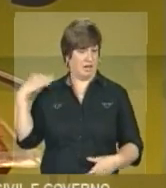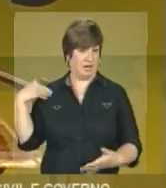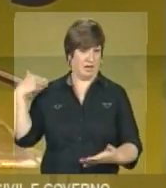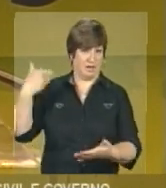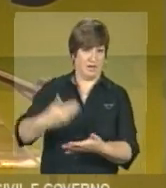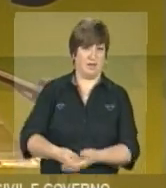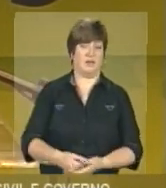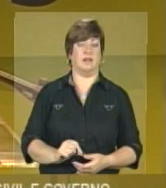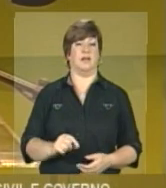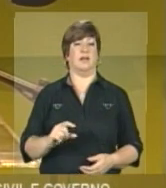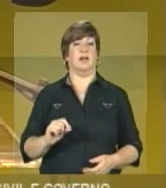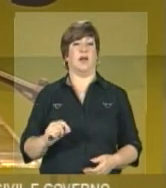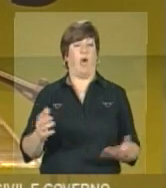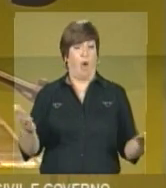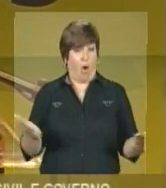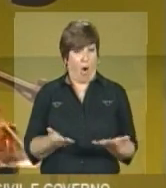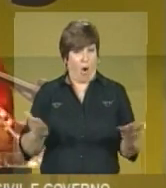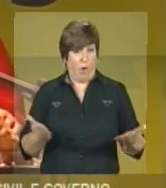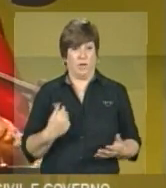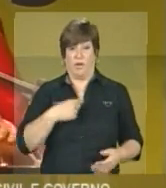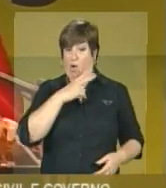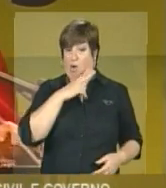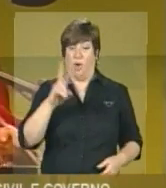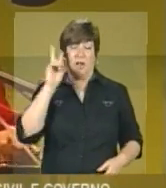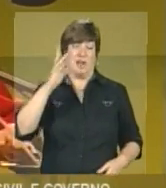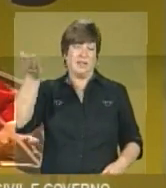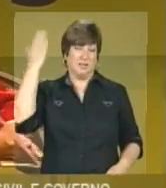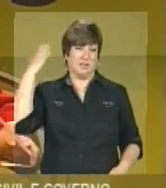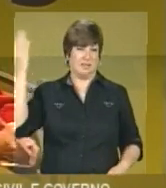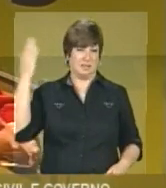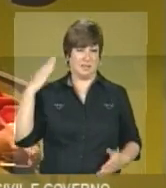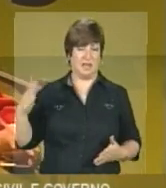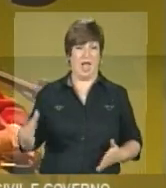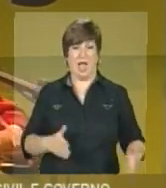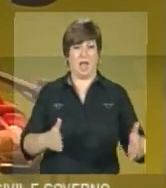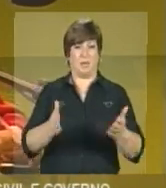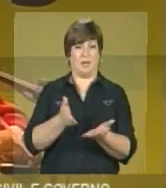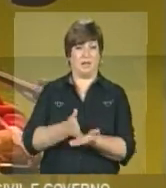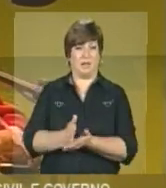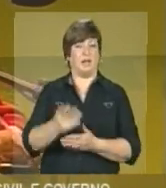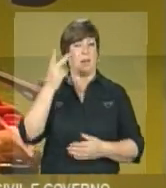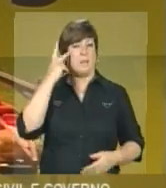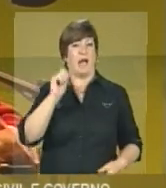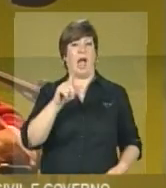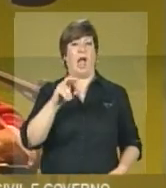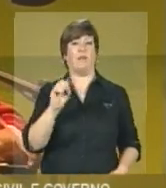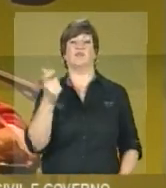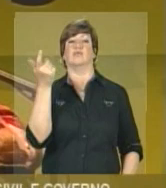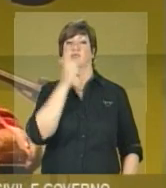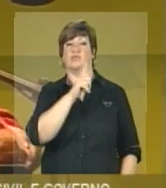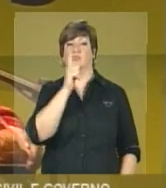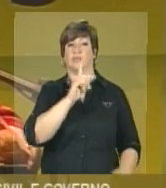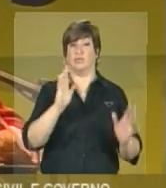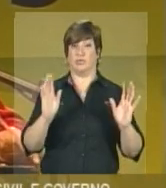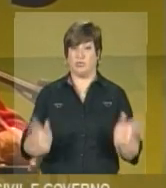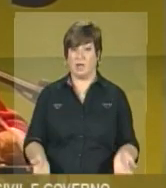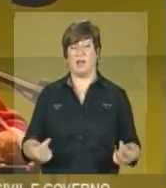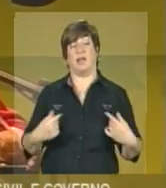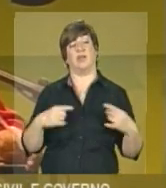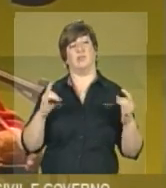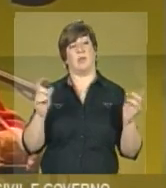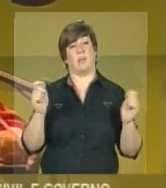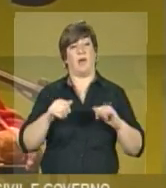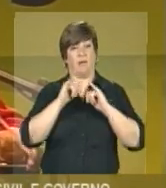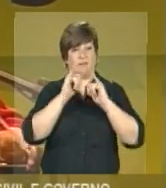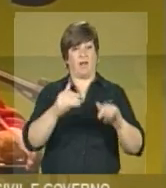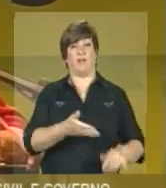Hoje, quando olho para o caminho percorrido e para os objetivos alcançados, só posso